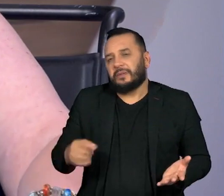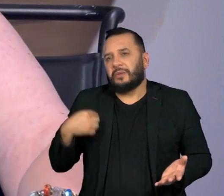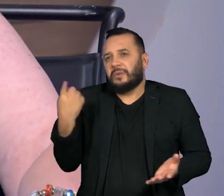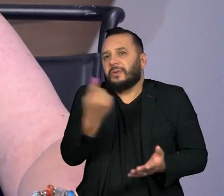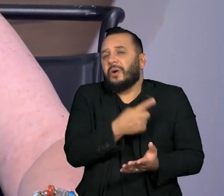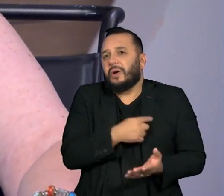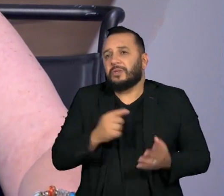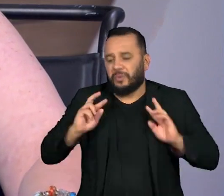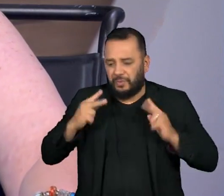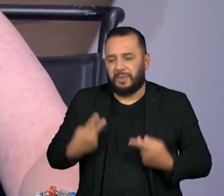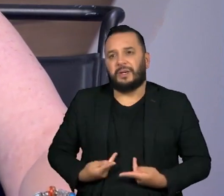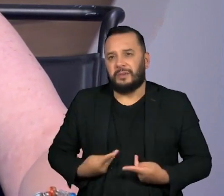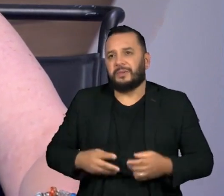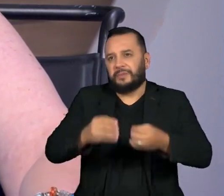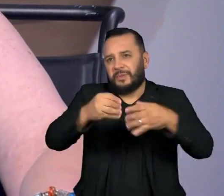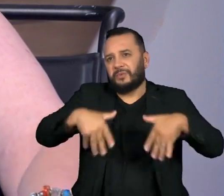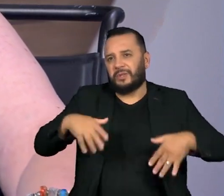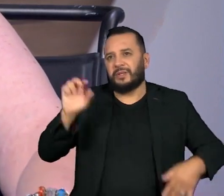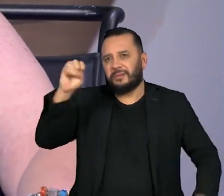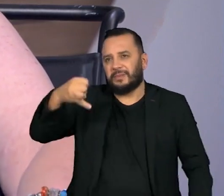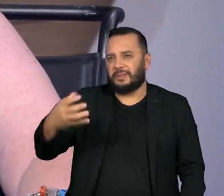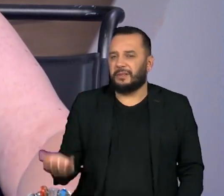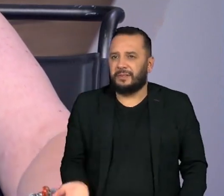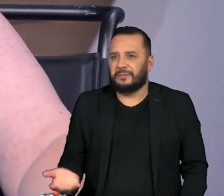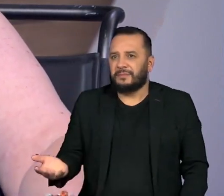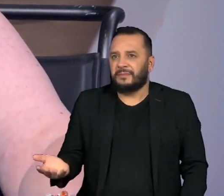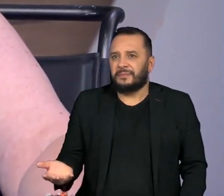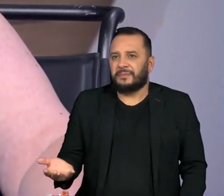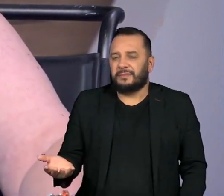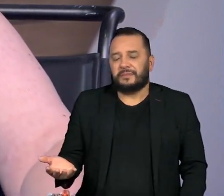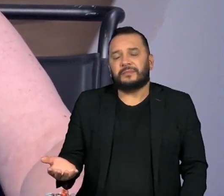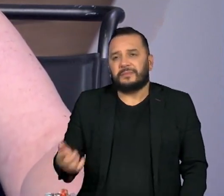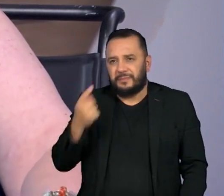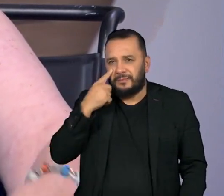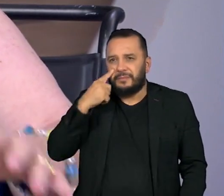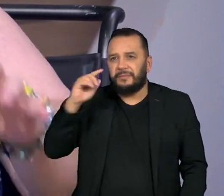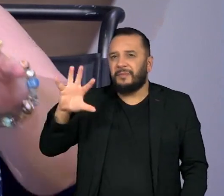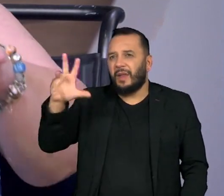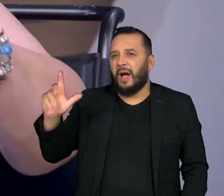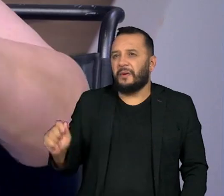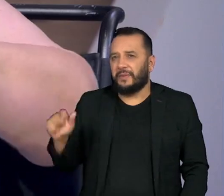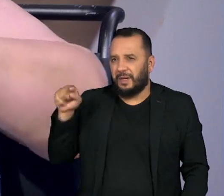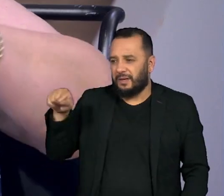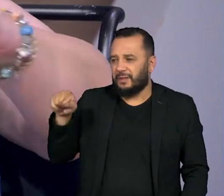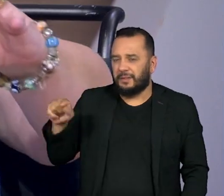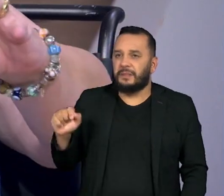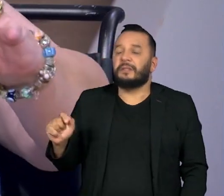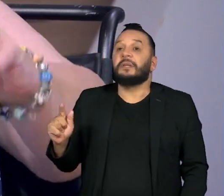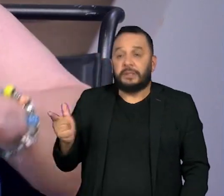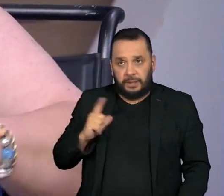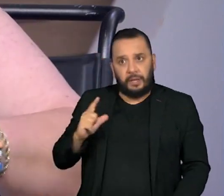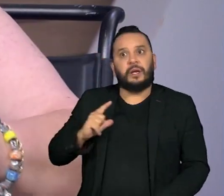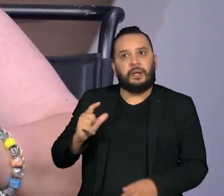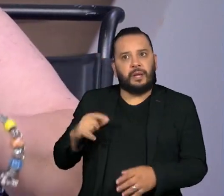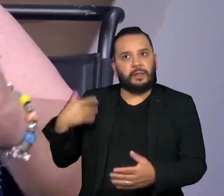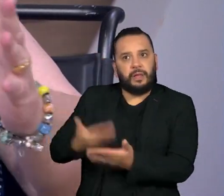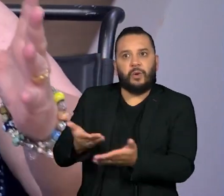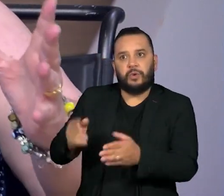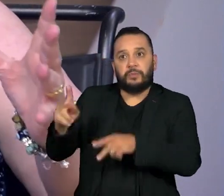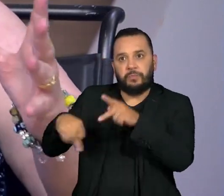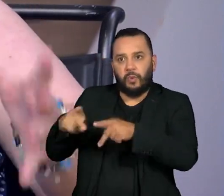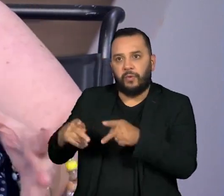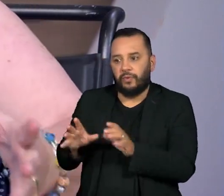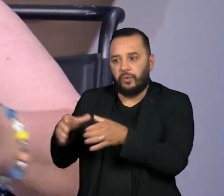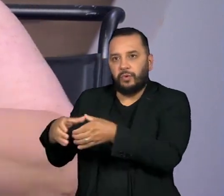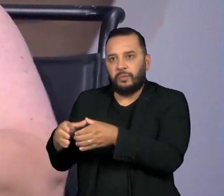bípedes humanos. Então, nós vemos que a África ainda tem povoados, né?